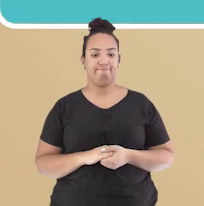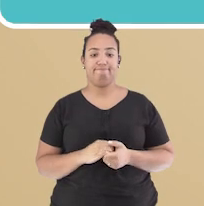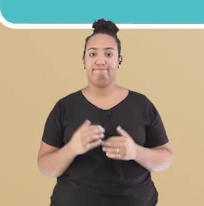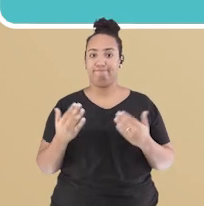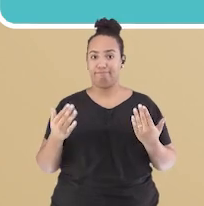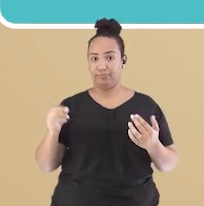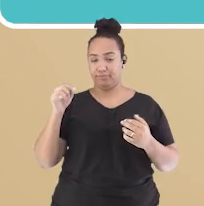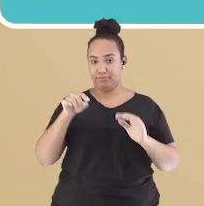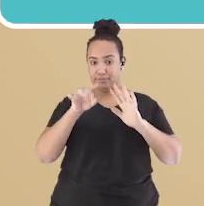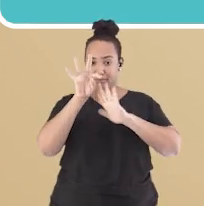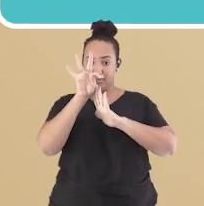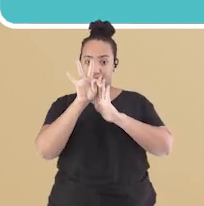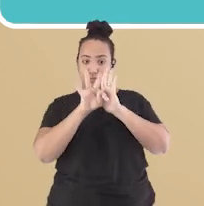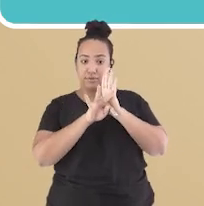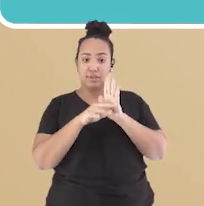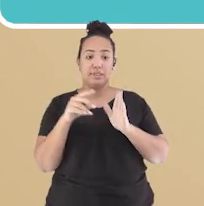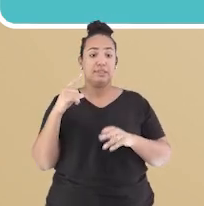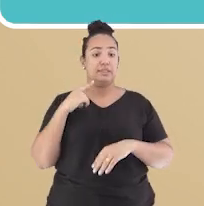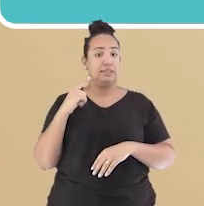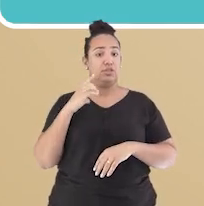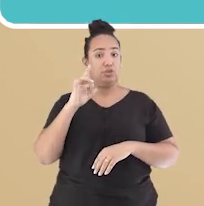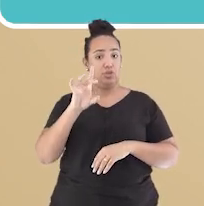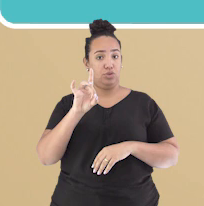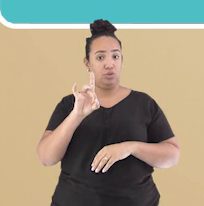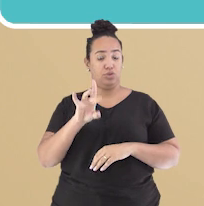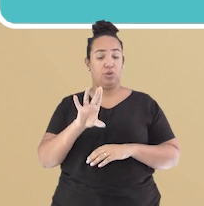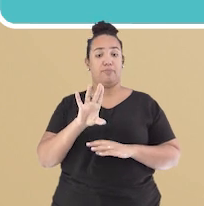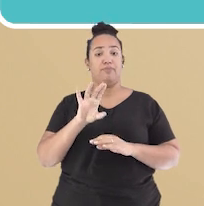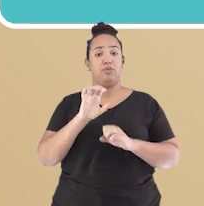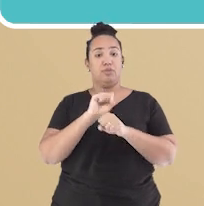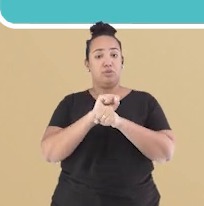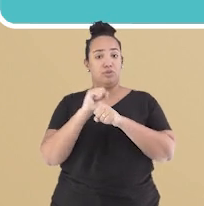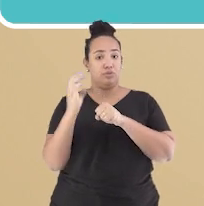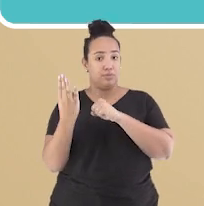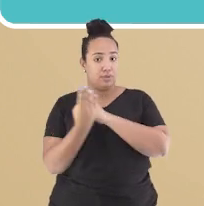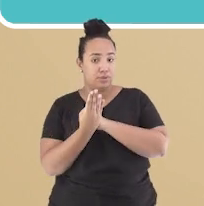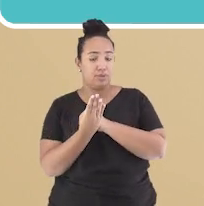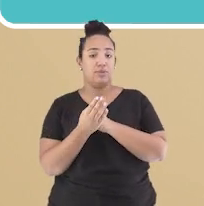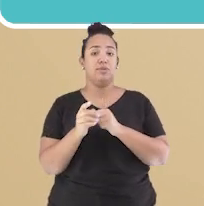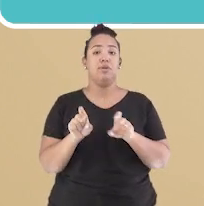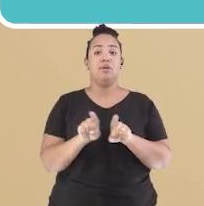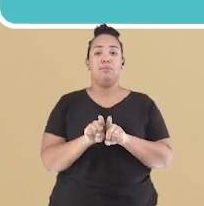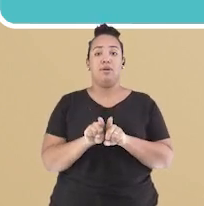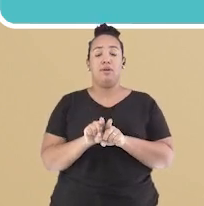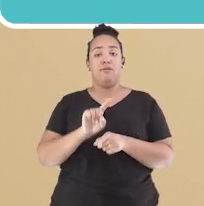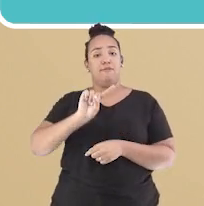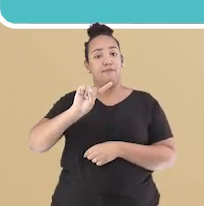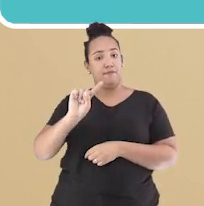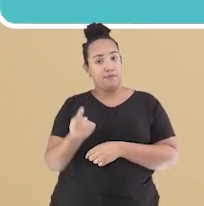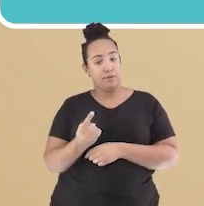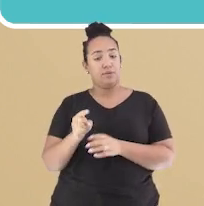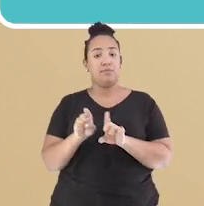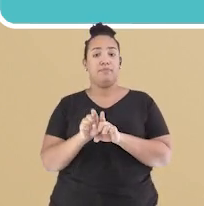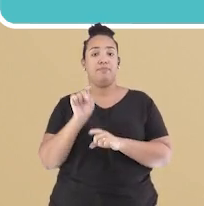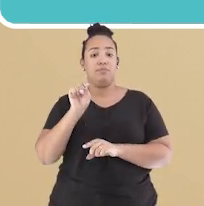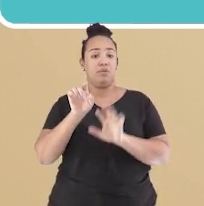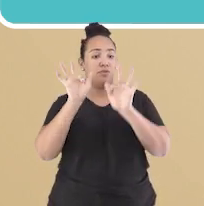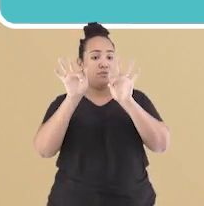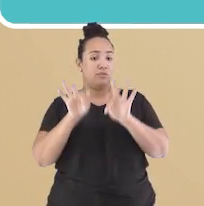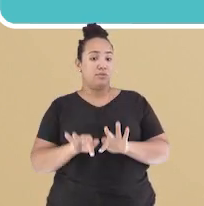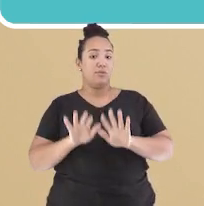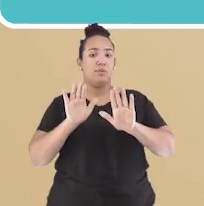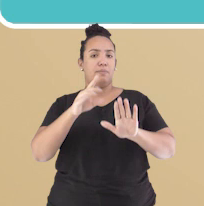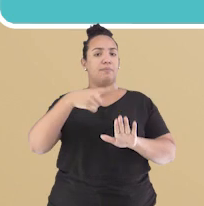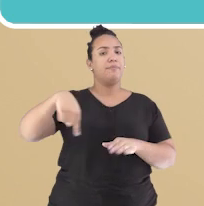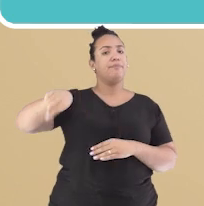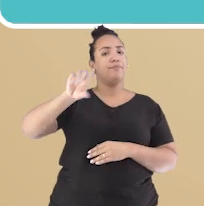O conto circuito fechado é formado somente por substantivos, vírgulas e pontos finais. Apesar disso, é possível